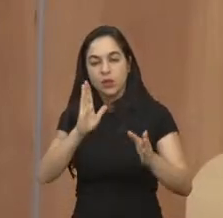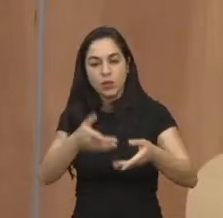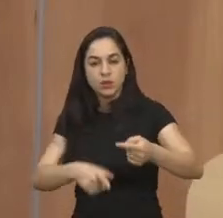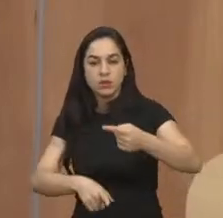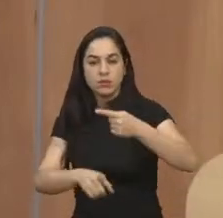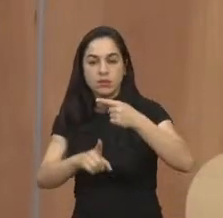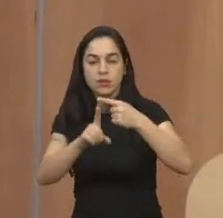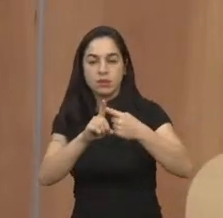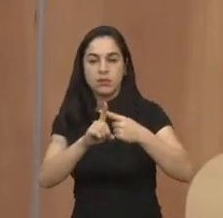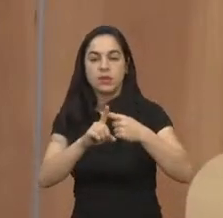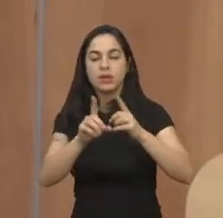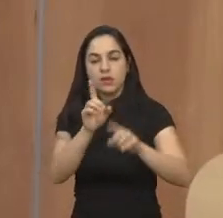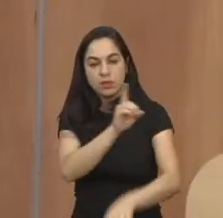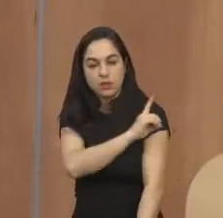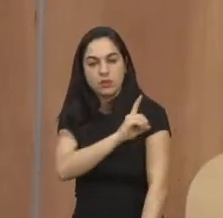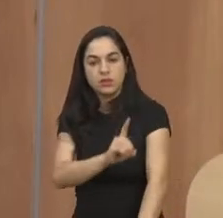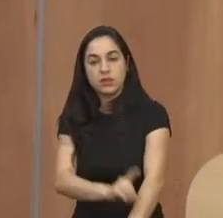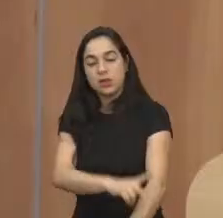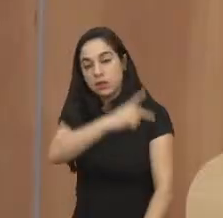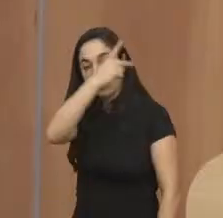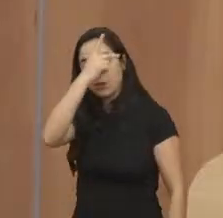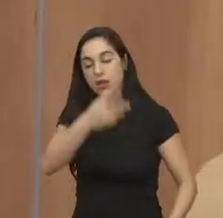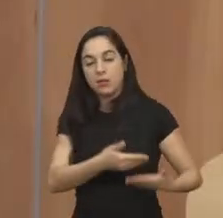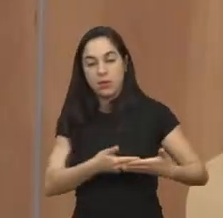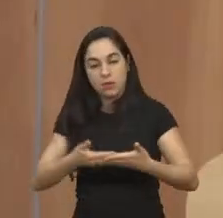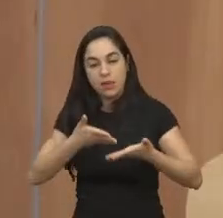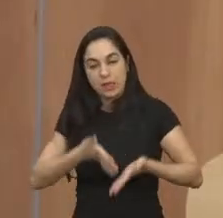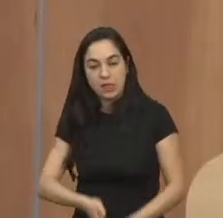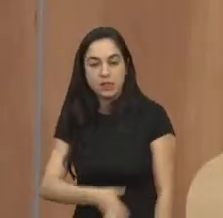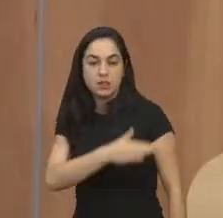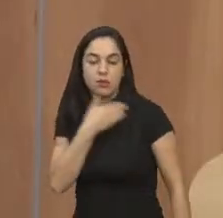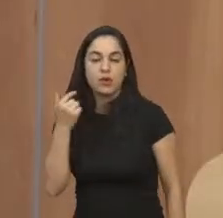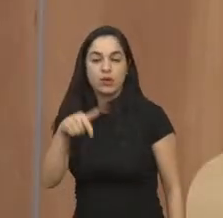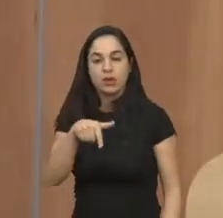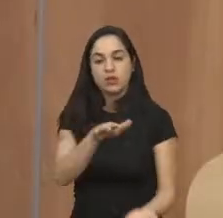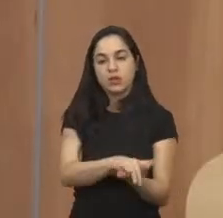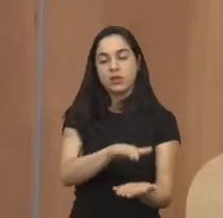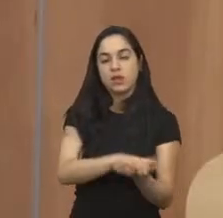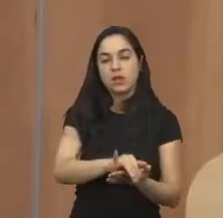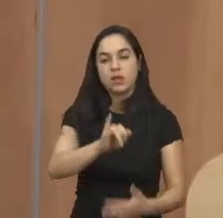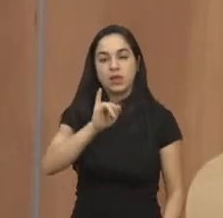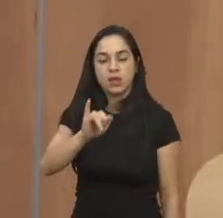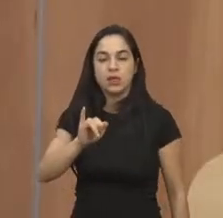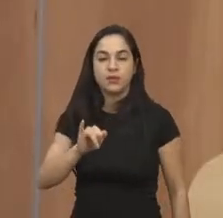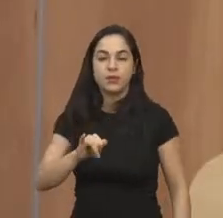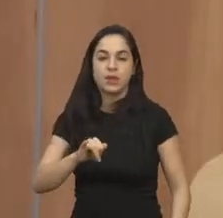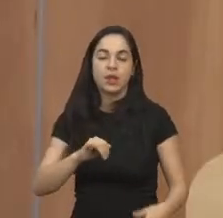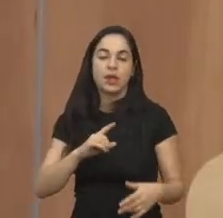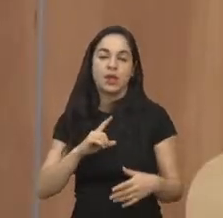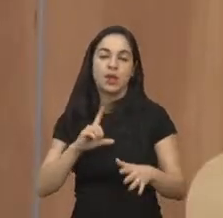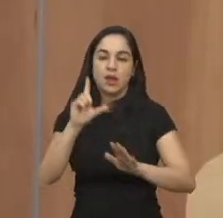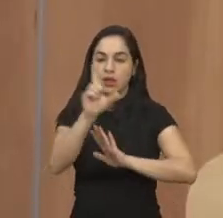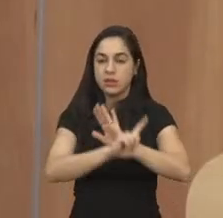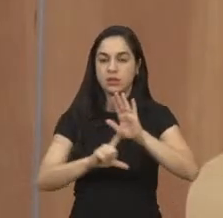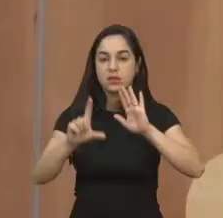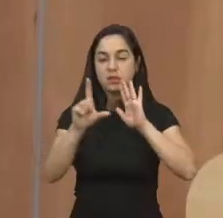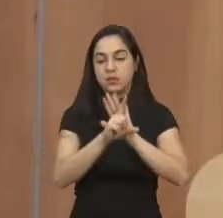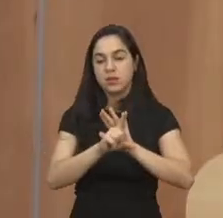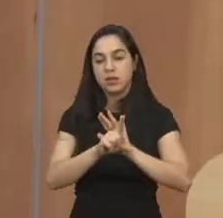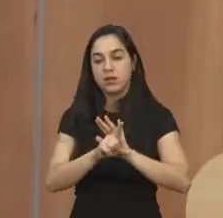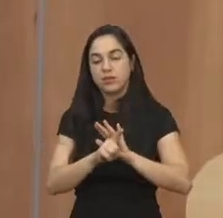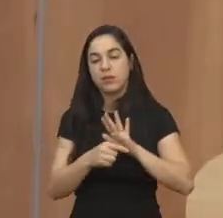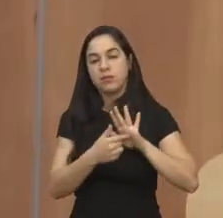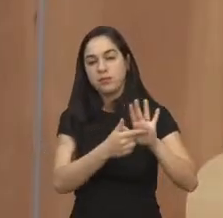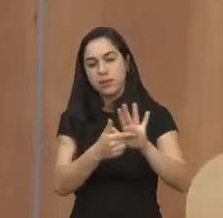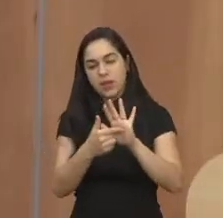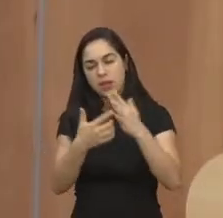no município de Jacareí. A partir da Carta Magna, a legislação federal disciplinou a decisão da família em